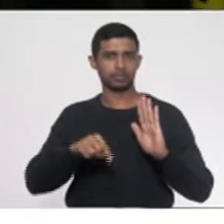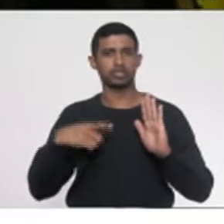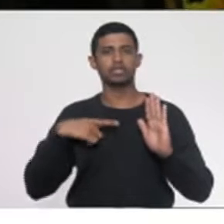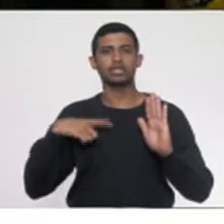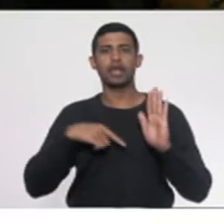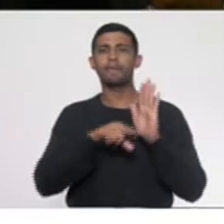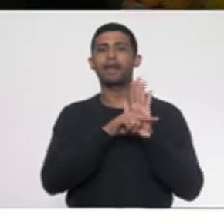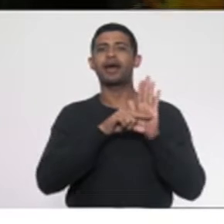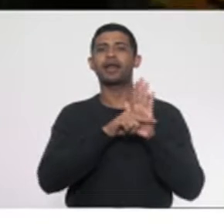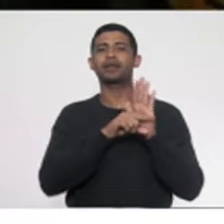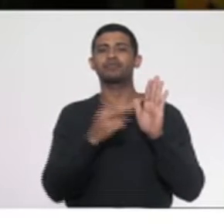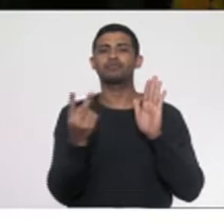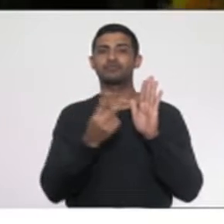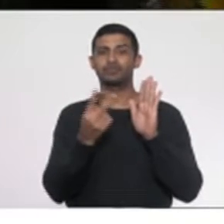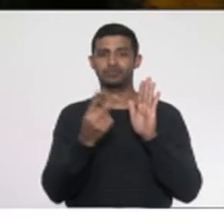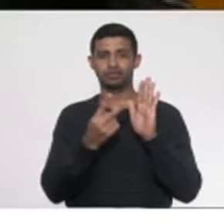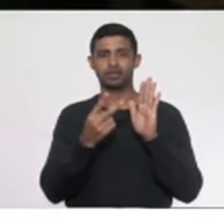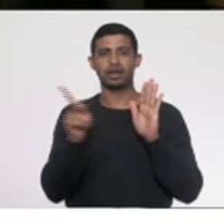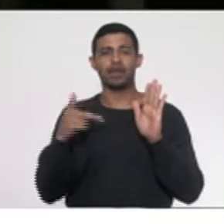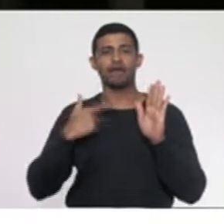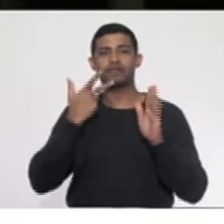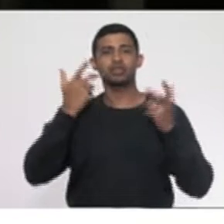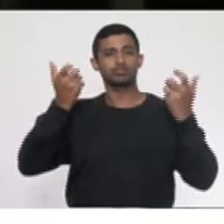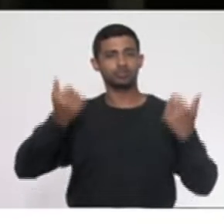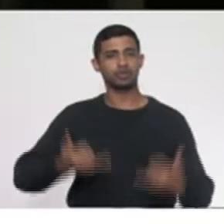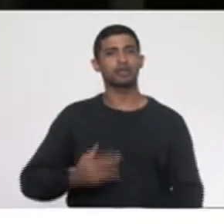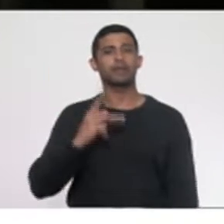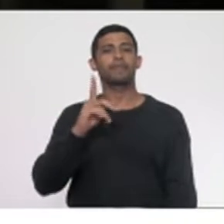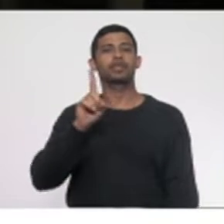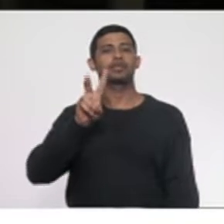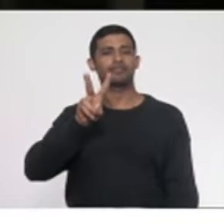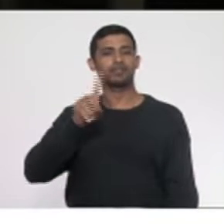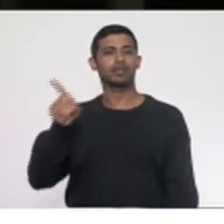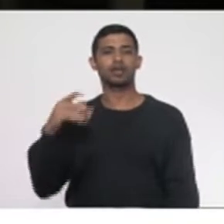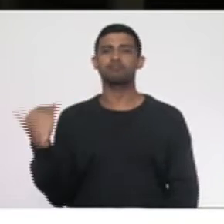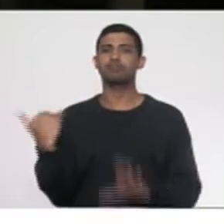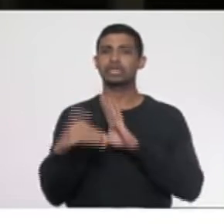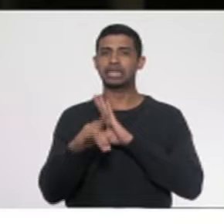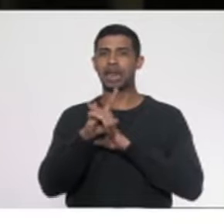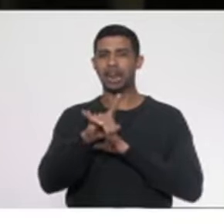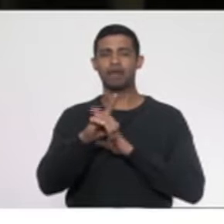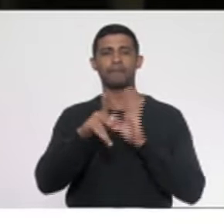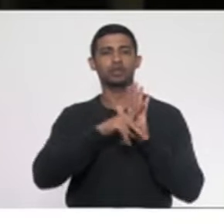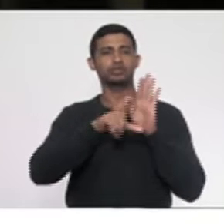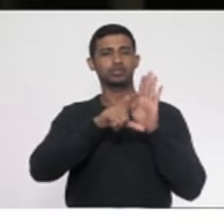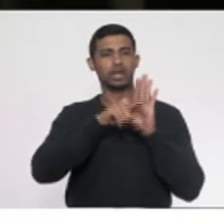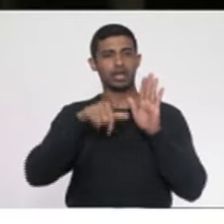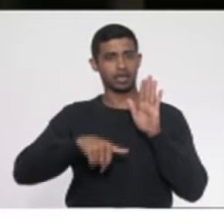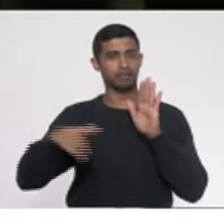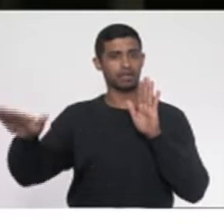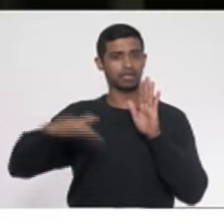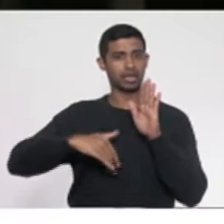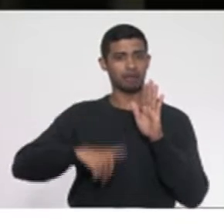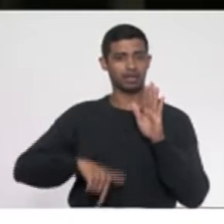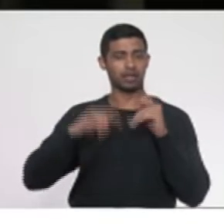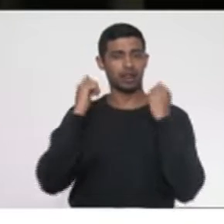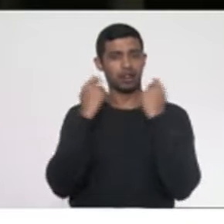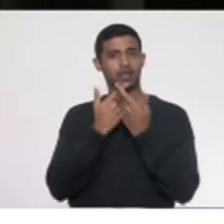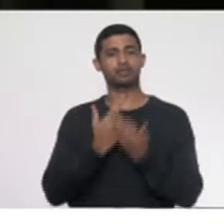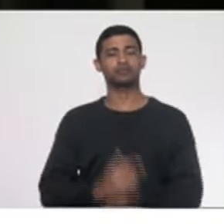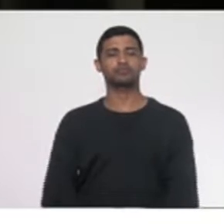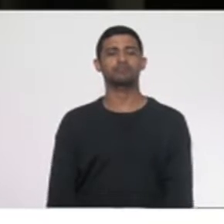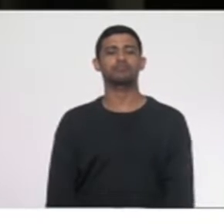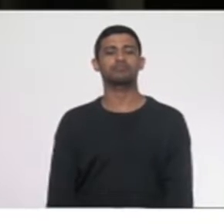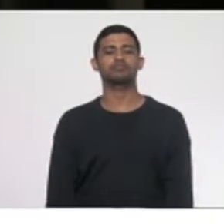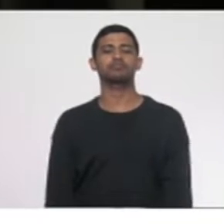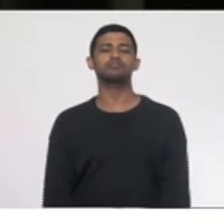parágrafo 2º, que o PDV será encaminhado por projeto de lei à Assembleia Legislativa.